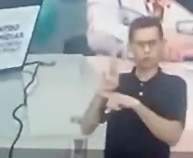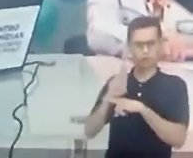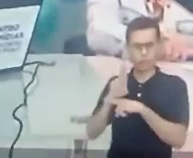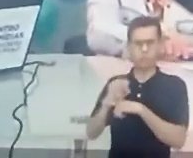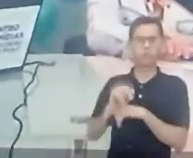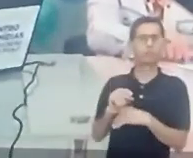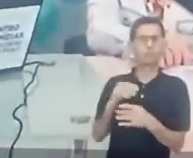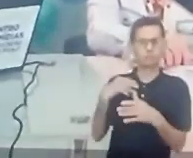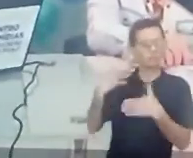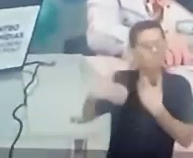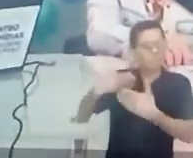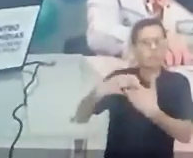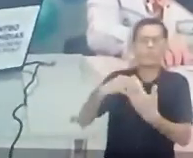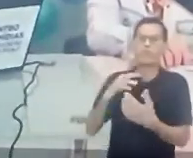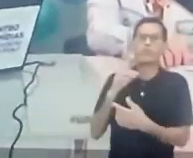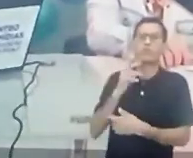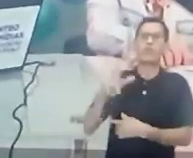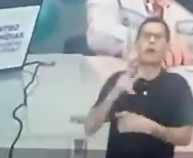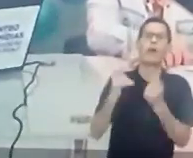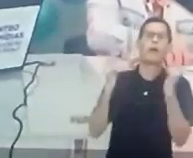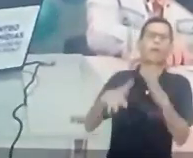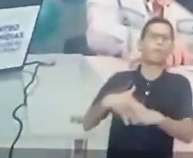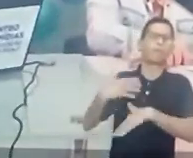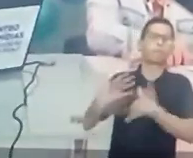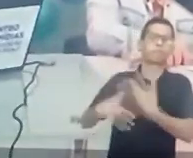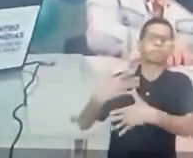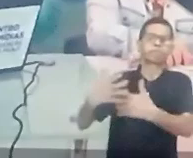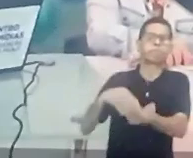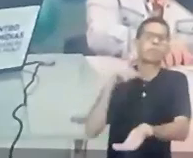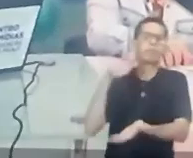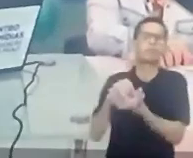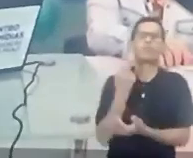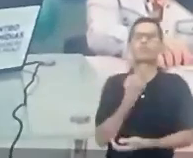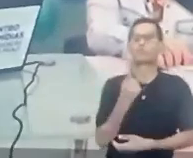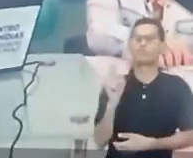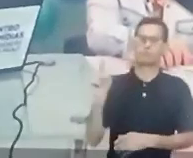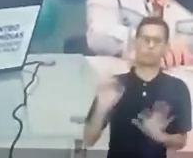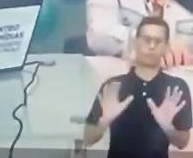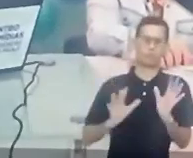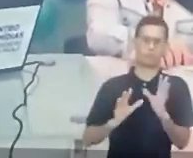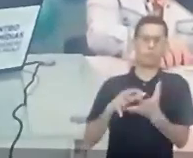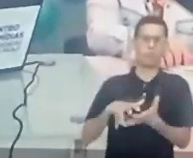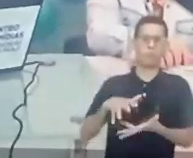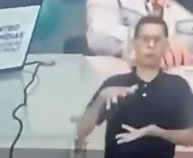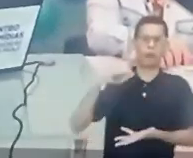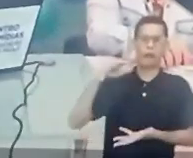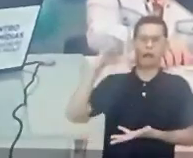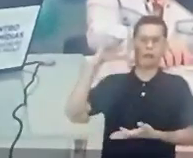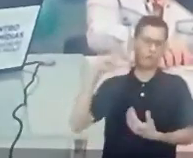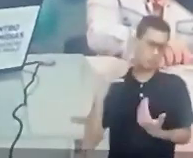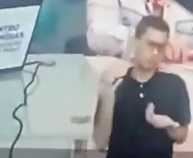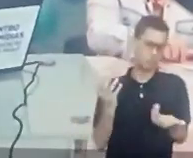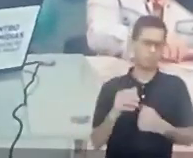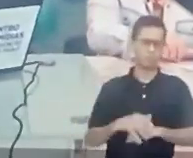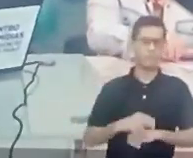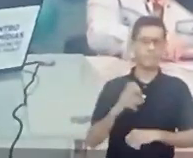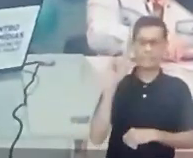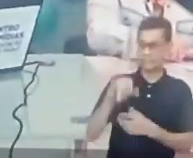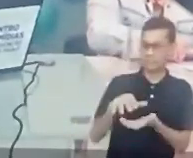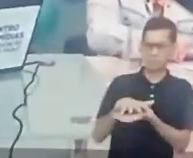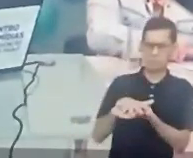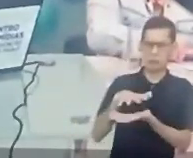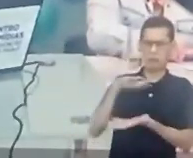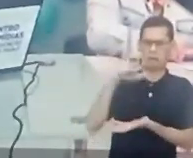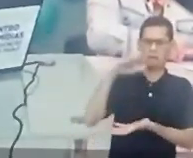para o último dia para que a gente consiga ter uma análise de forma correta e não aglomerar. Se por acaso aglomerar,